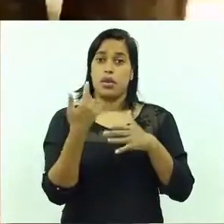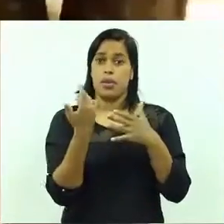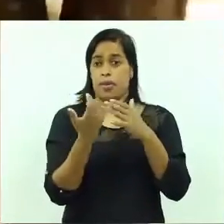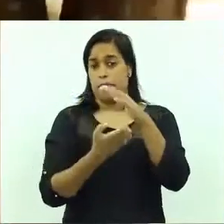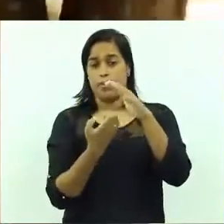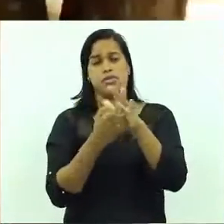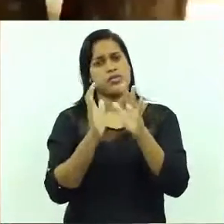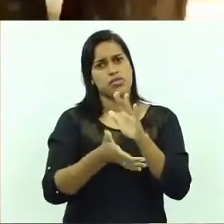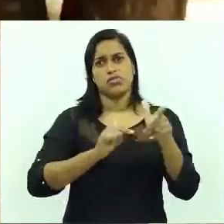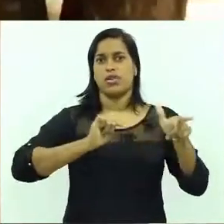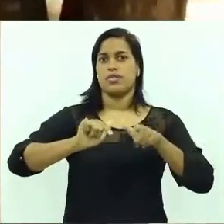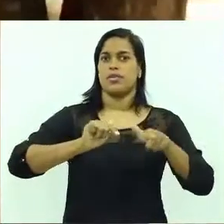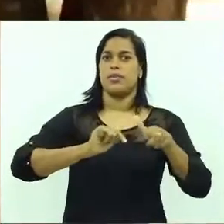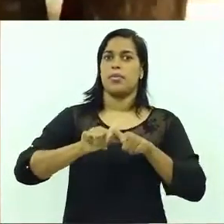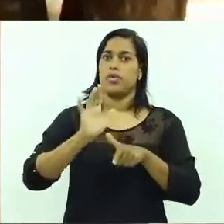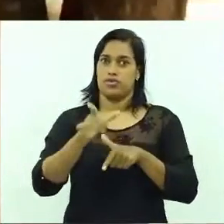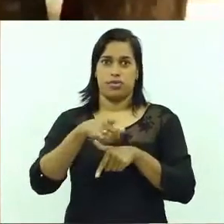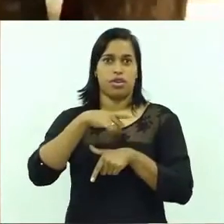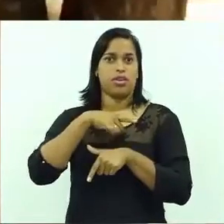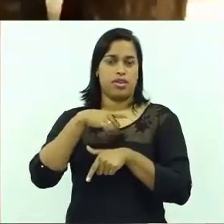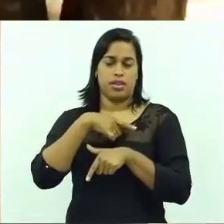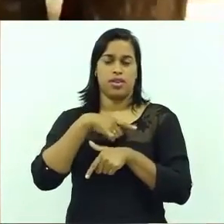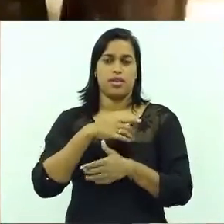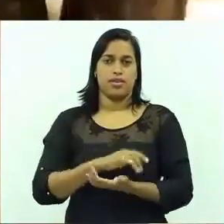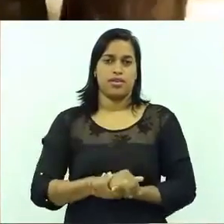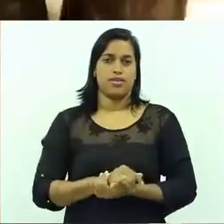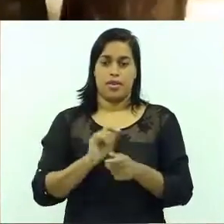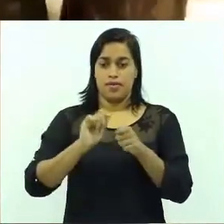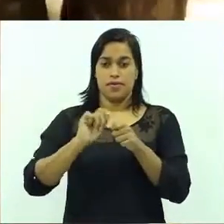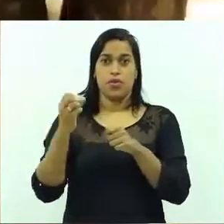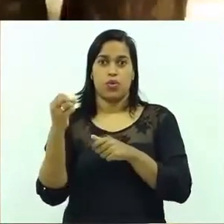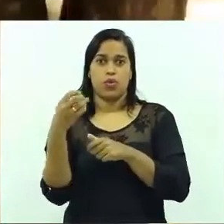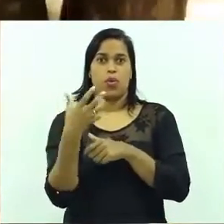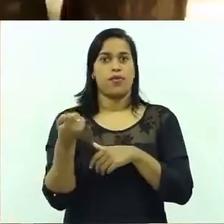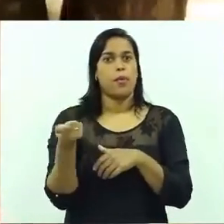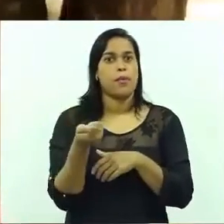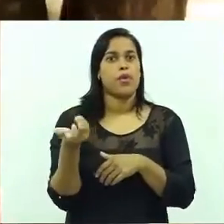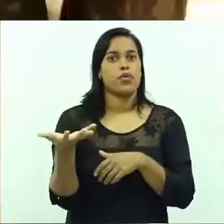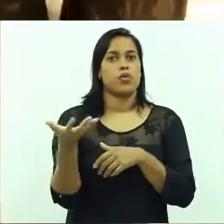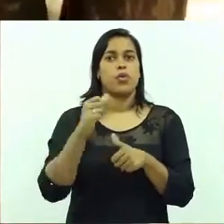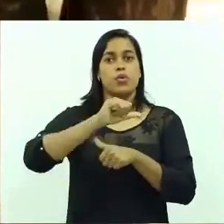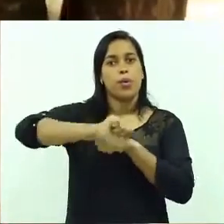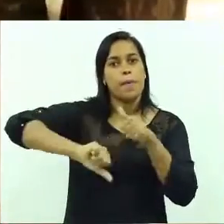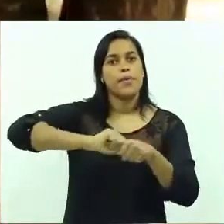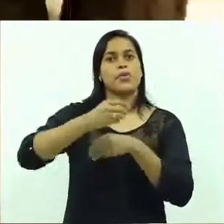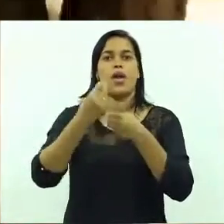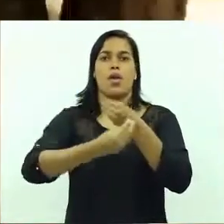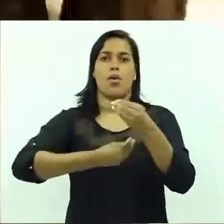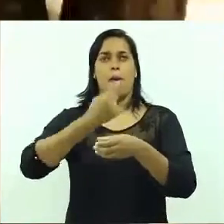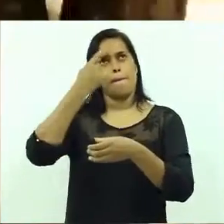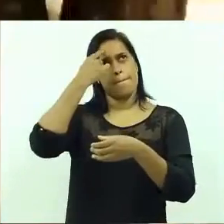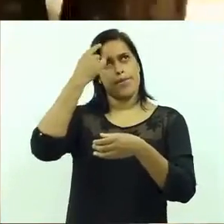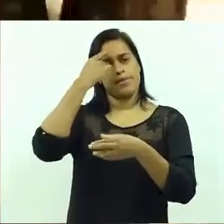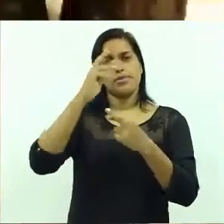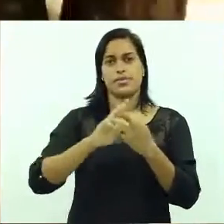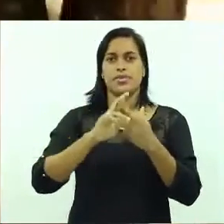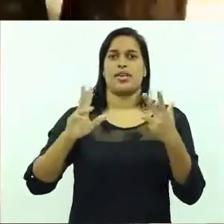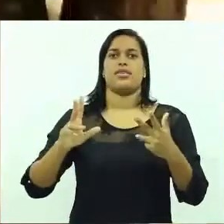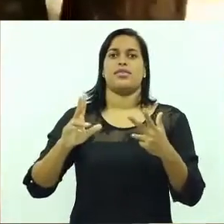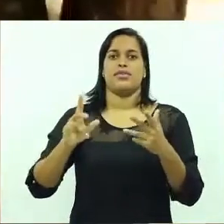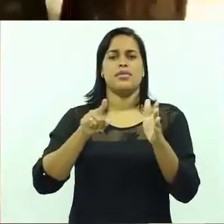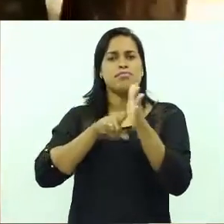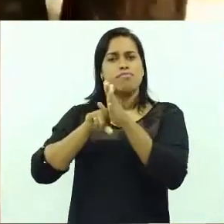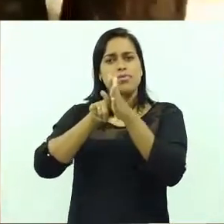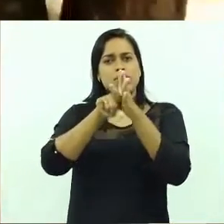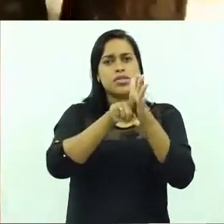já trabalha, é para a empresa que você já tem. Fazer um novo produto, mudar a maneira de fazer um produto, pensar diferente. Pode